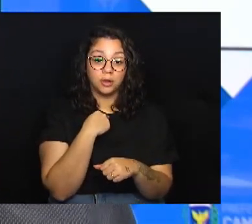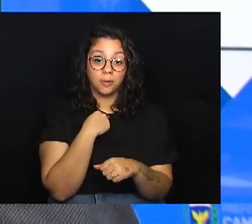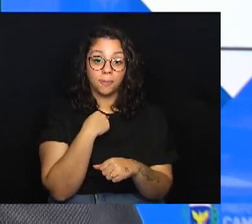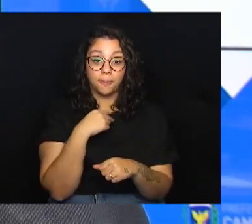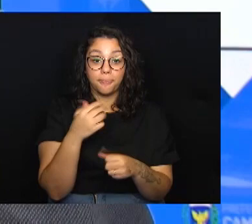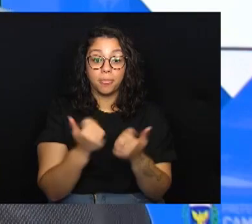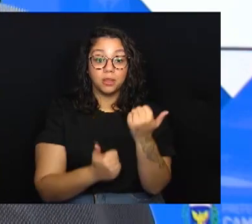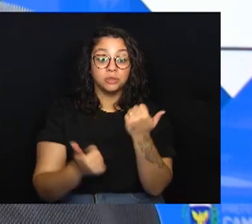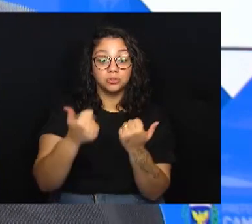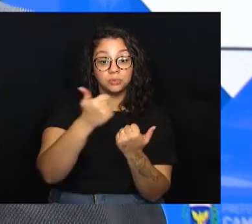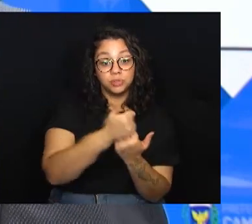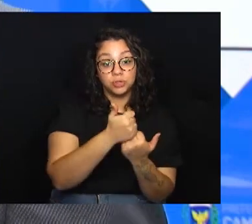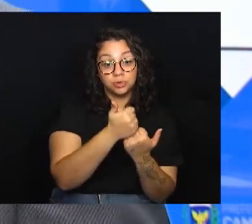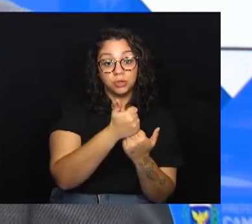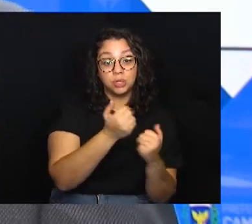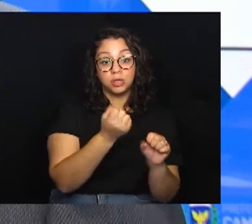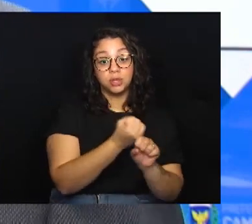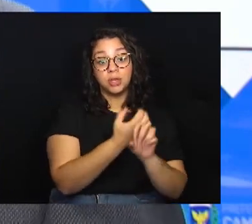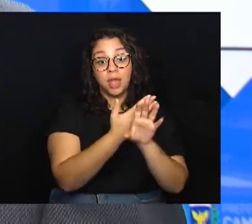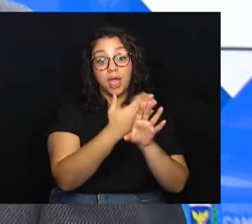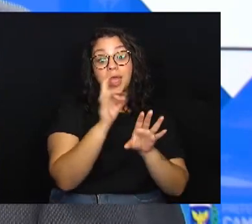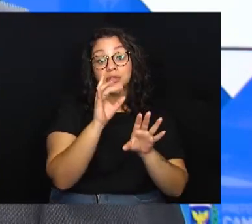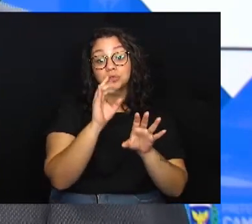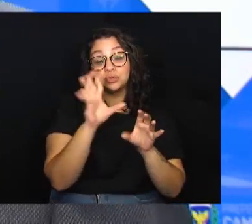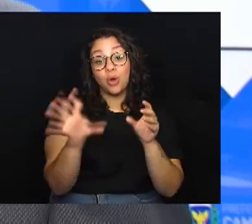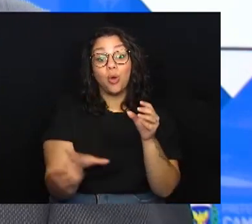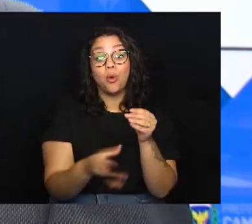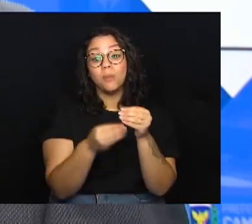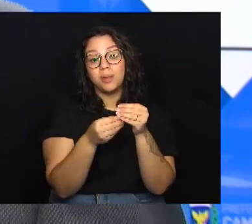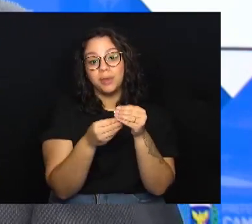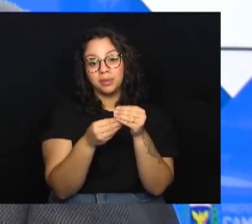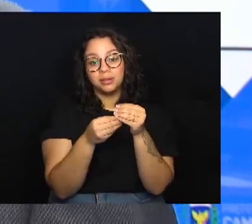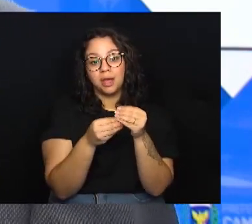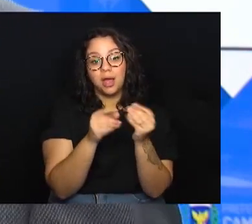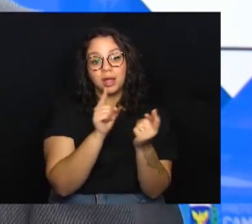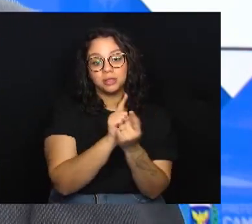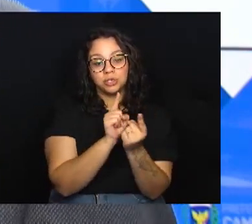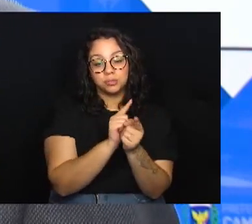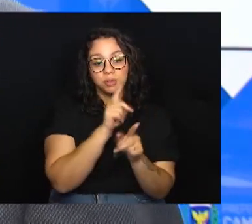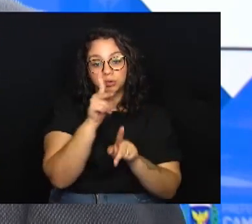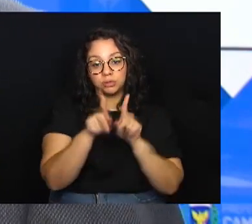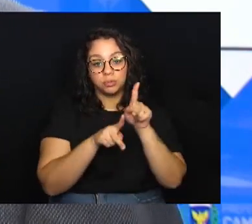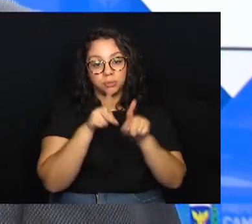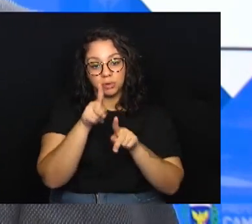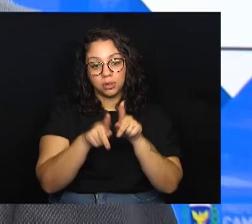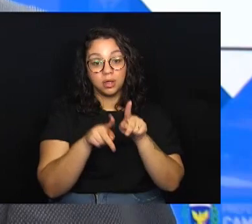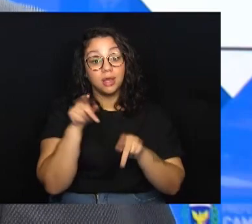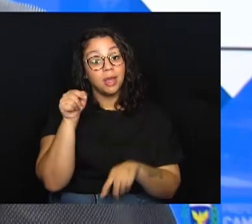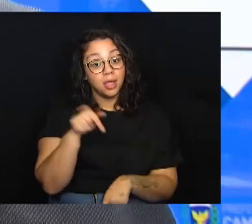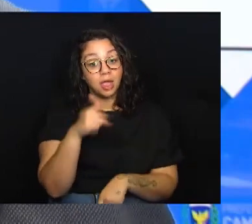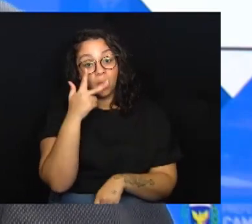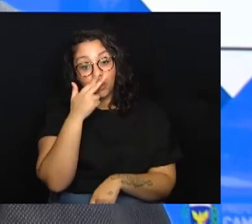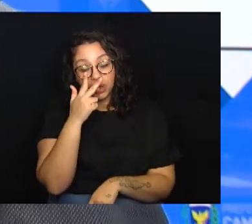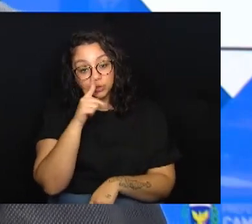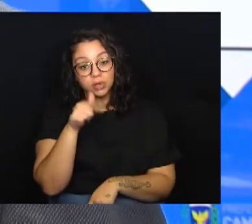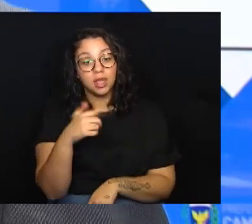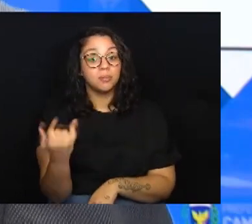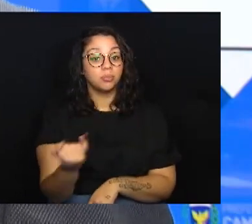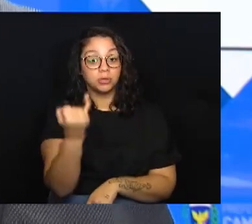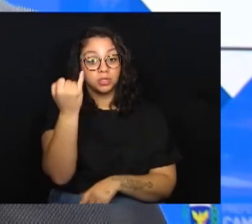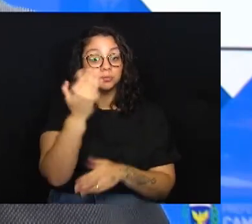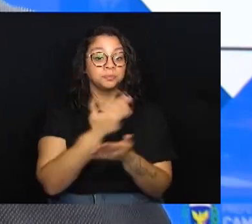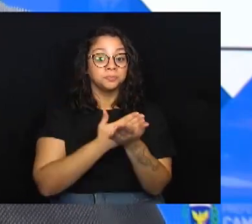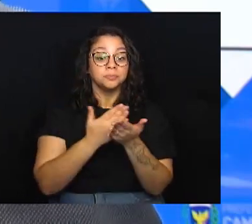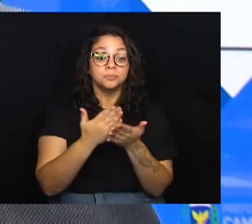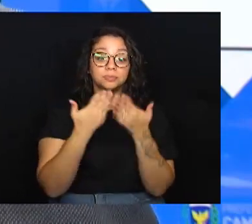básica por telemedicina. Isso é para complementar o atendimento da população. Eu acho isso uma importante iniciativa que vai